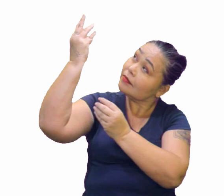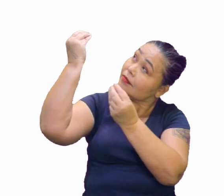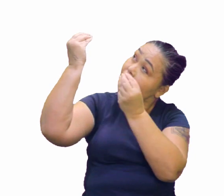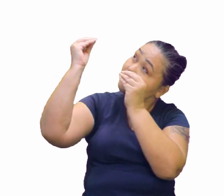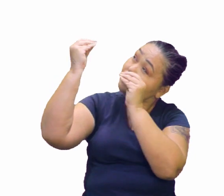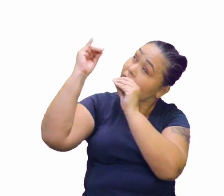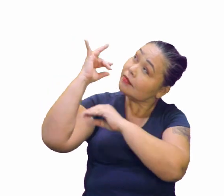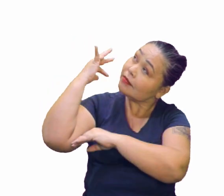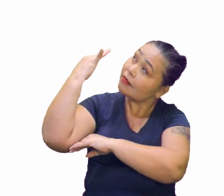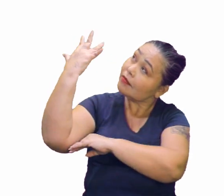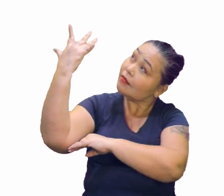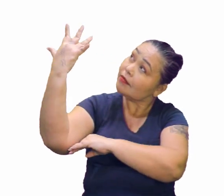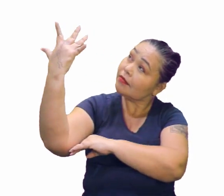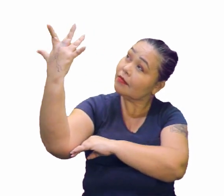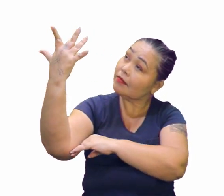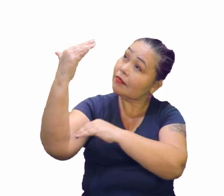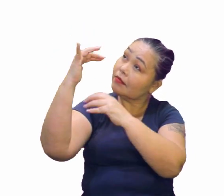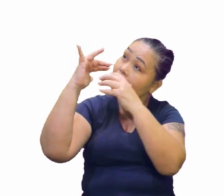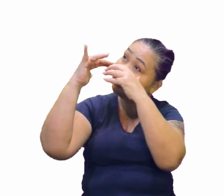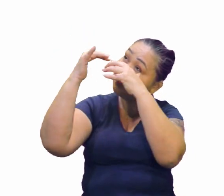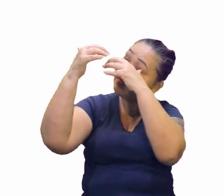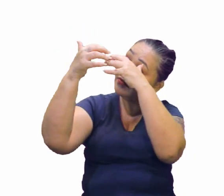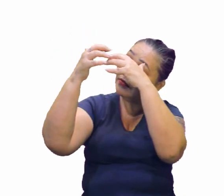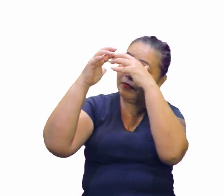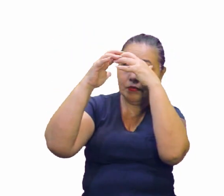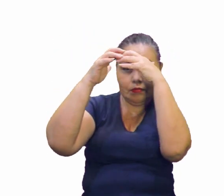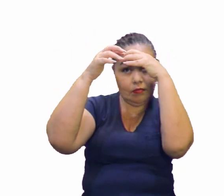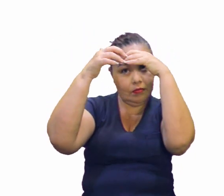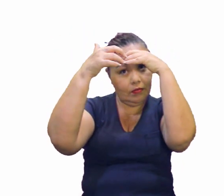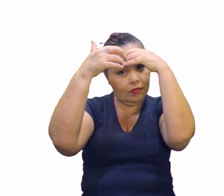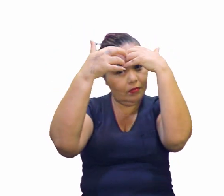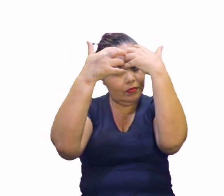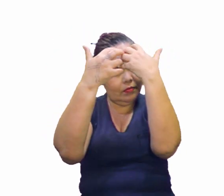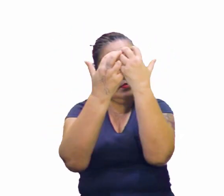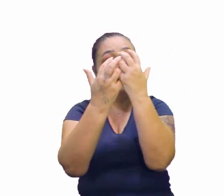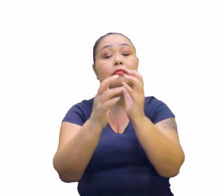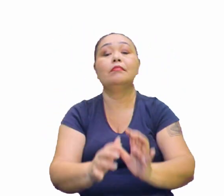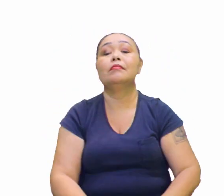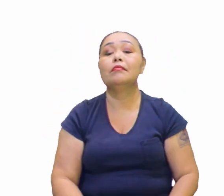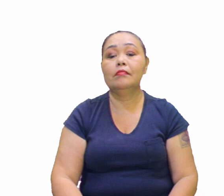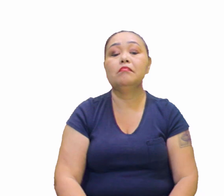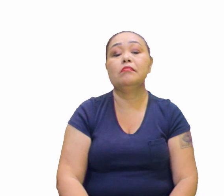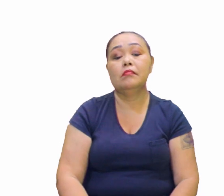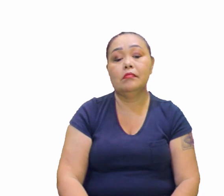uma floresta densa e fechada, ok?